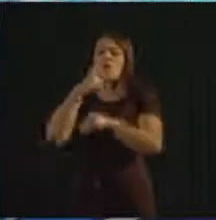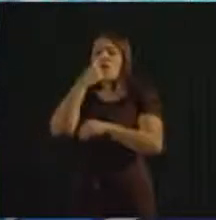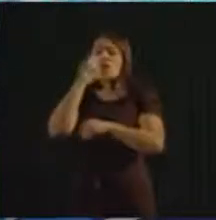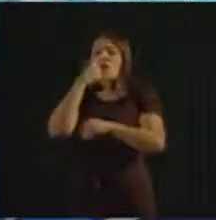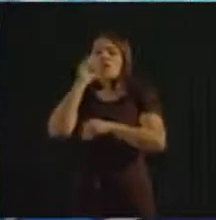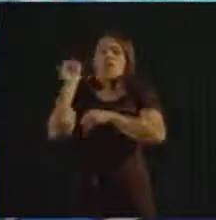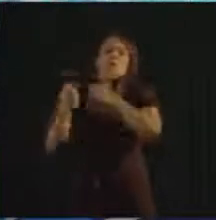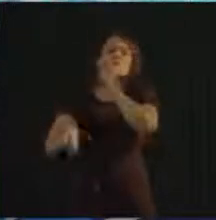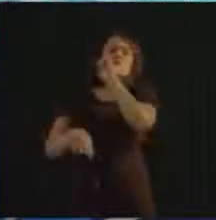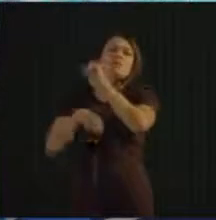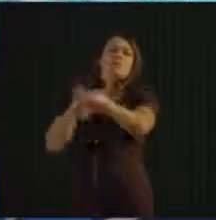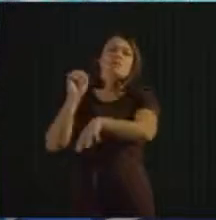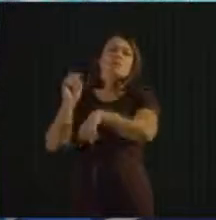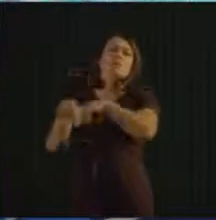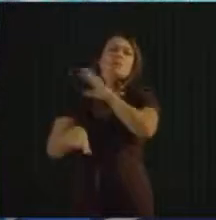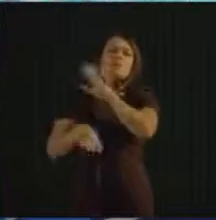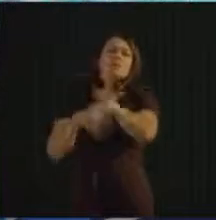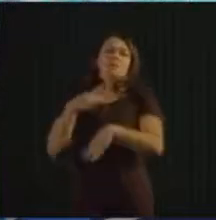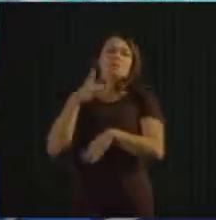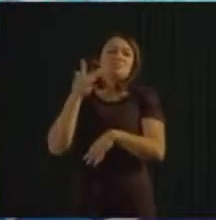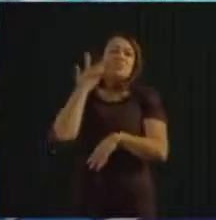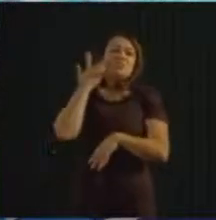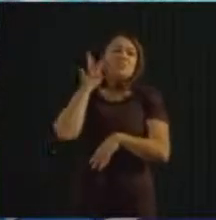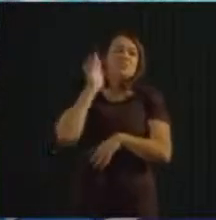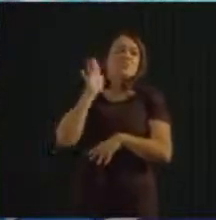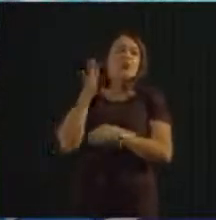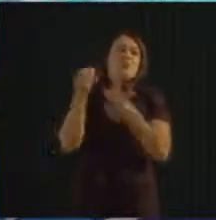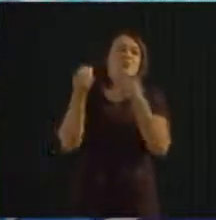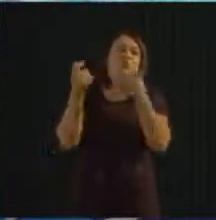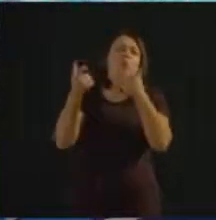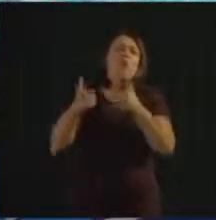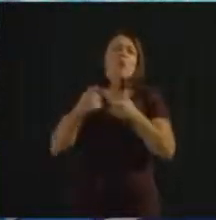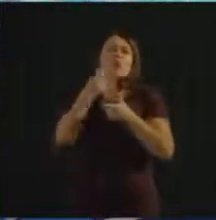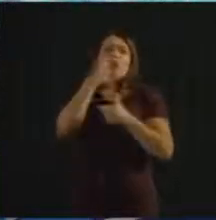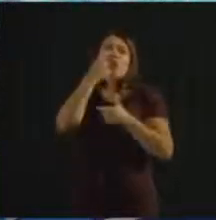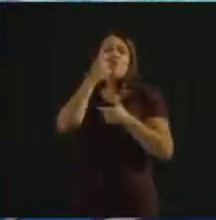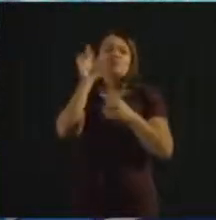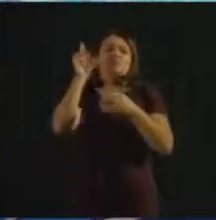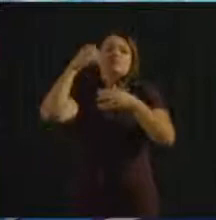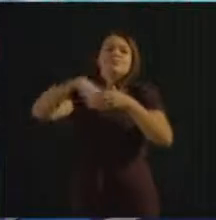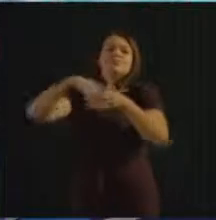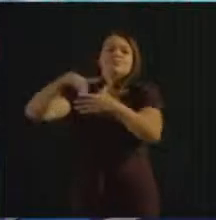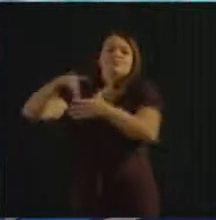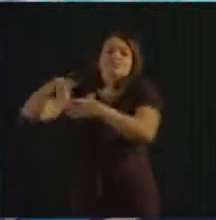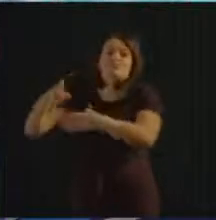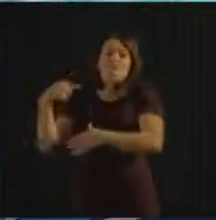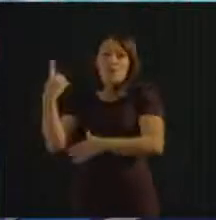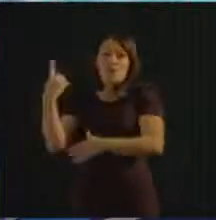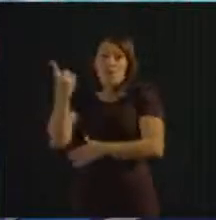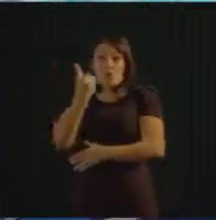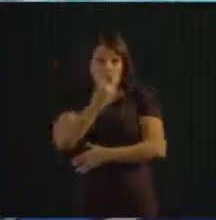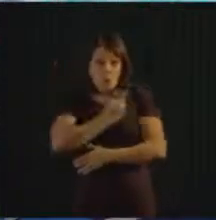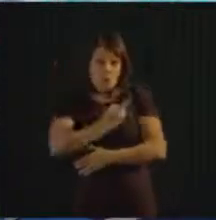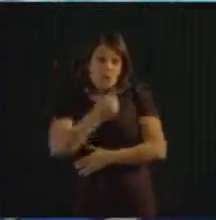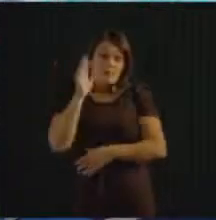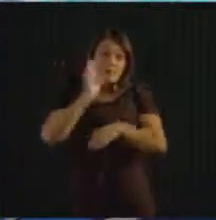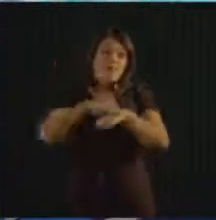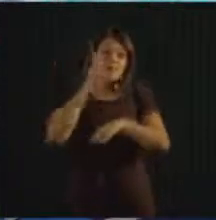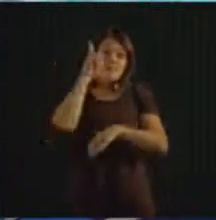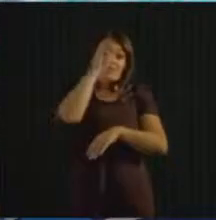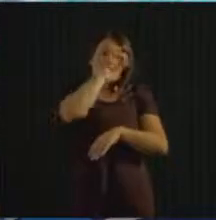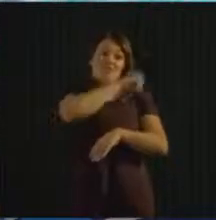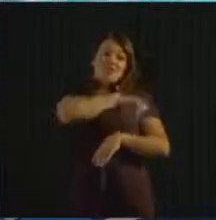sem saber para onde vai. Até que parece que vai desaparecer, mas não vai. Vai para o quintal do próximo. Então, nós somos mais difíceis de nos